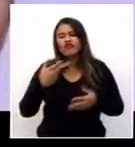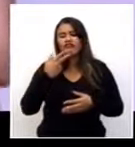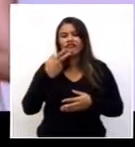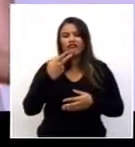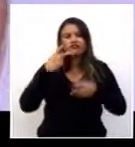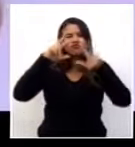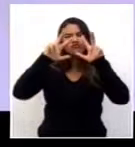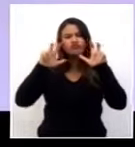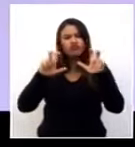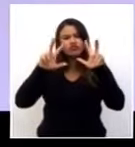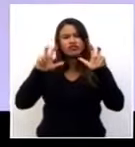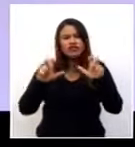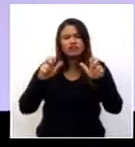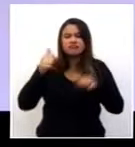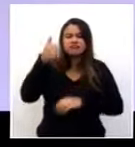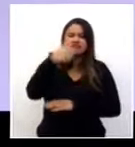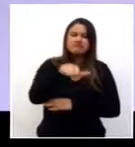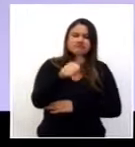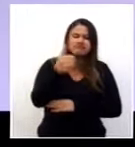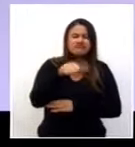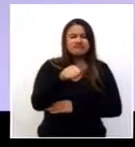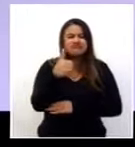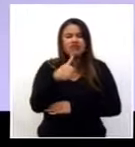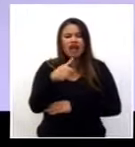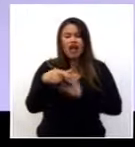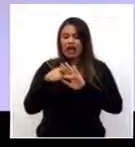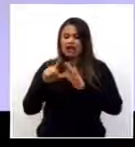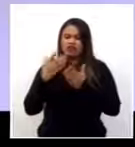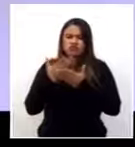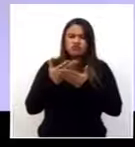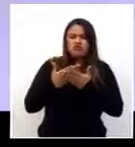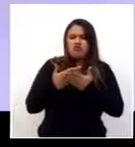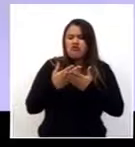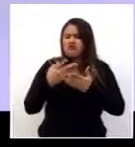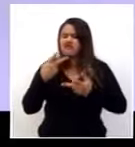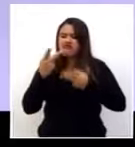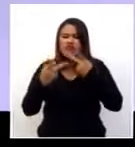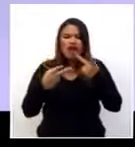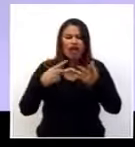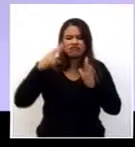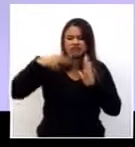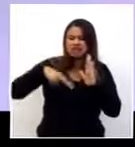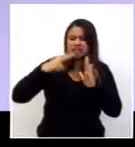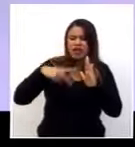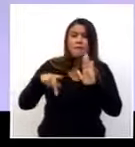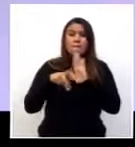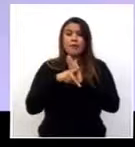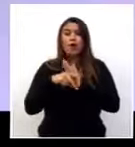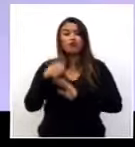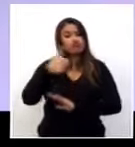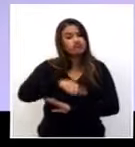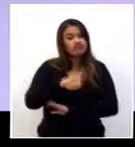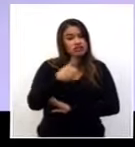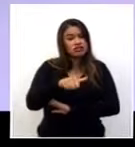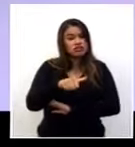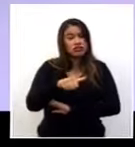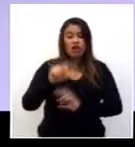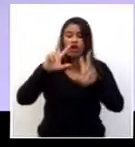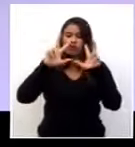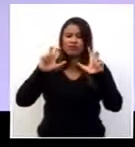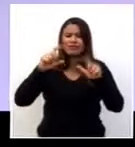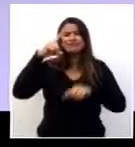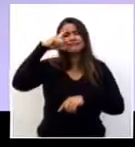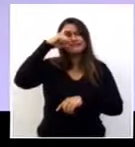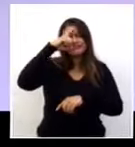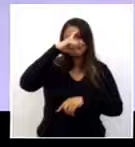quem estuda muito de avaliação, para quem conversa muito, lê muito, é muito gostoso, é um tema muito